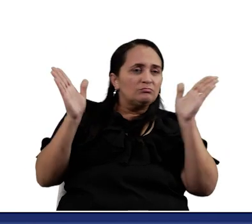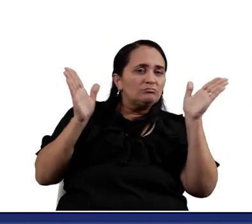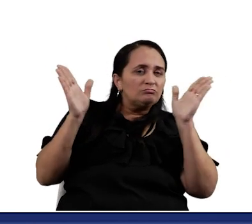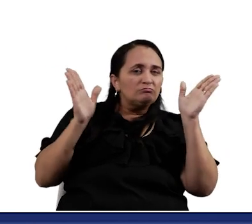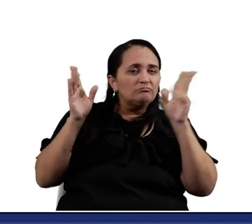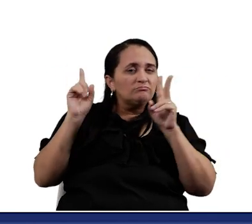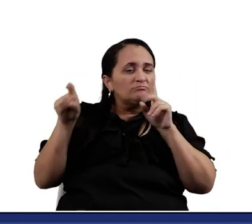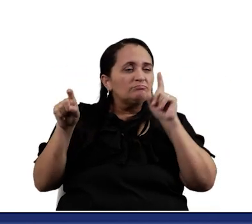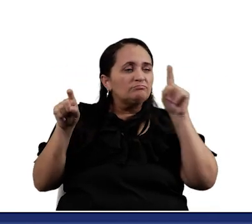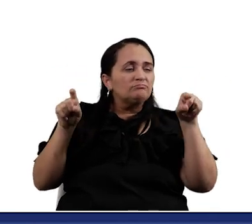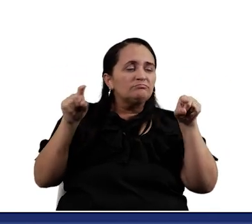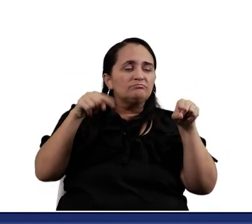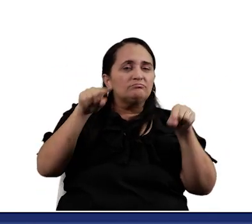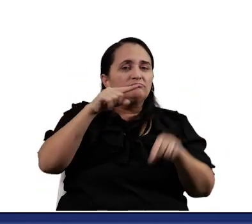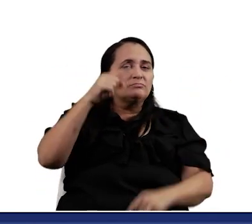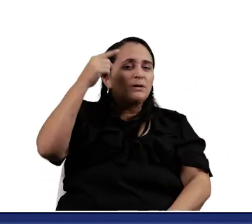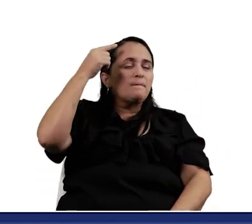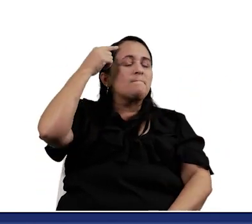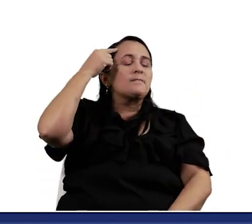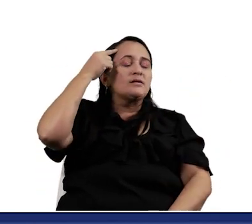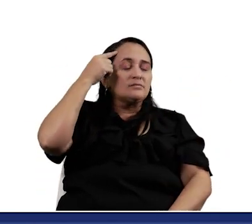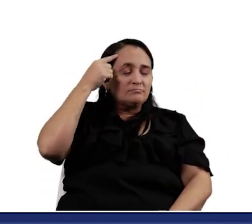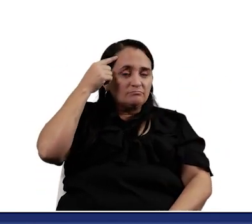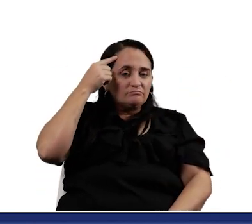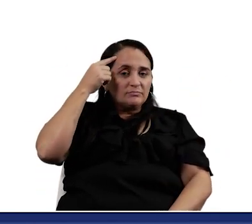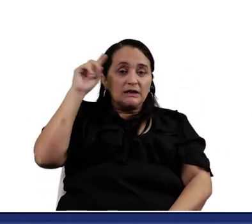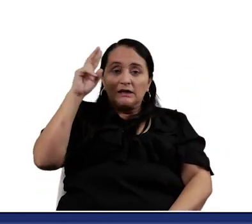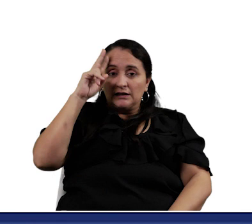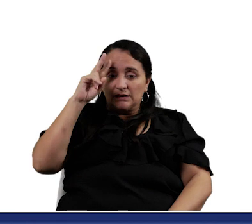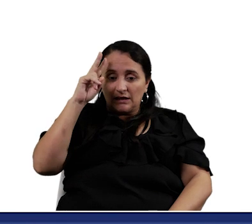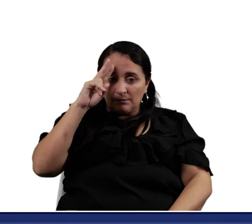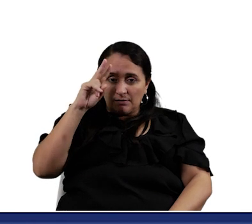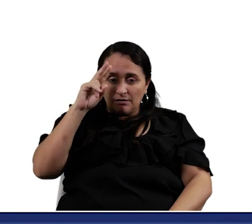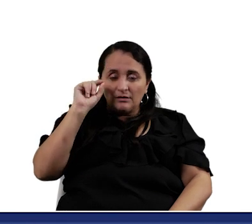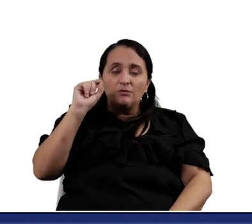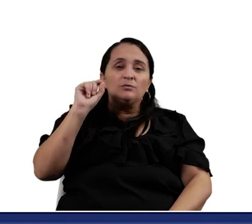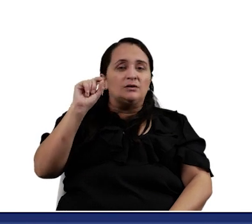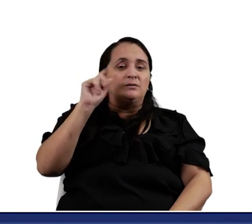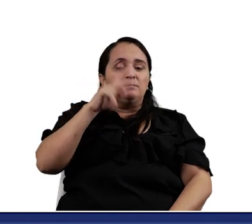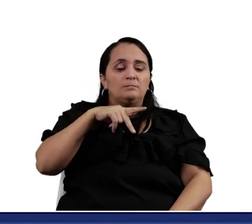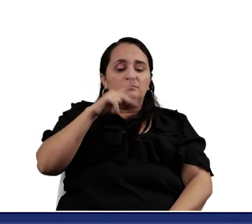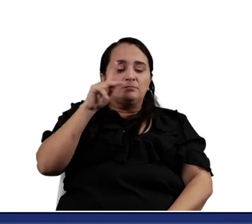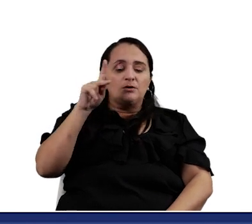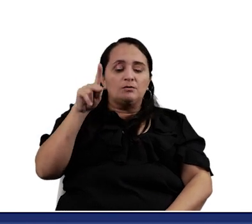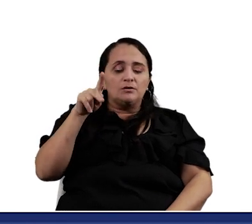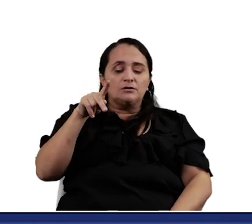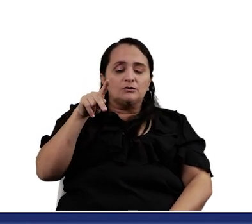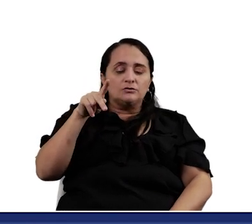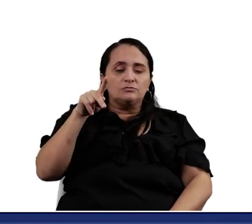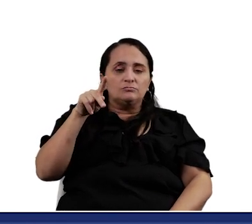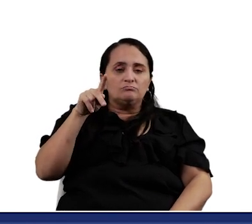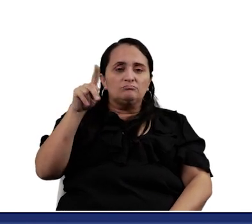história? Pense aí. Né? Lembra que o porquinho tinha vontade